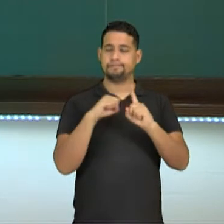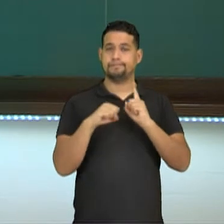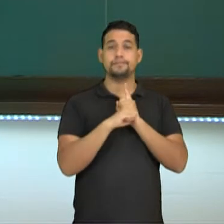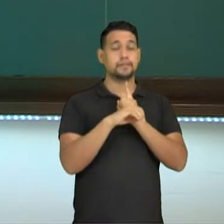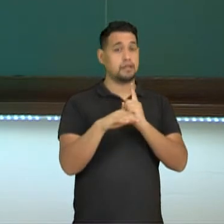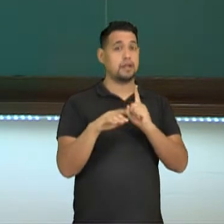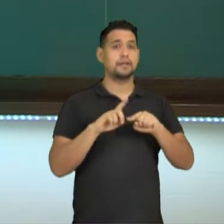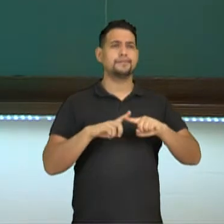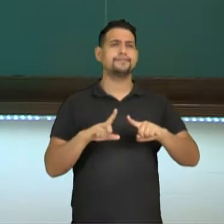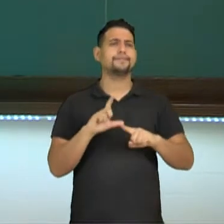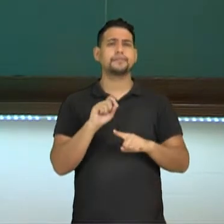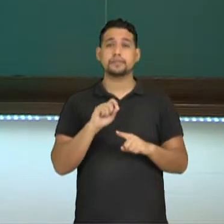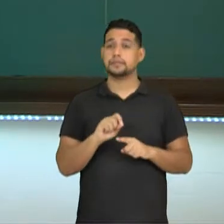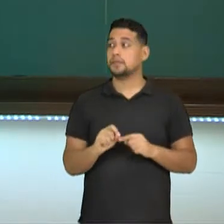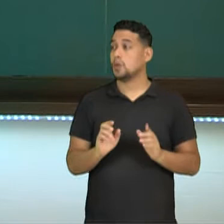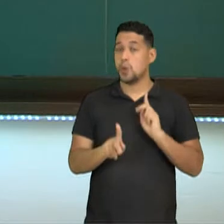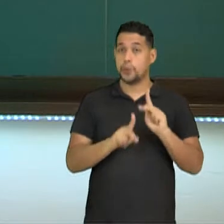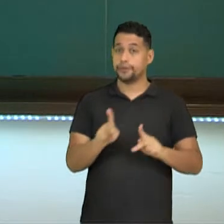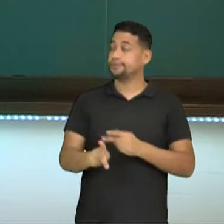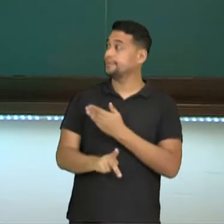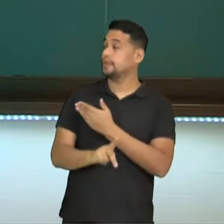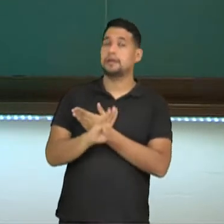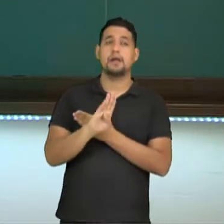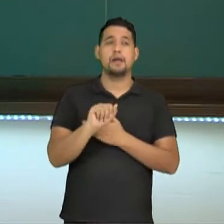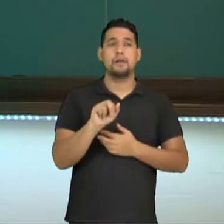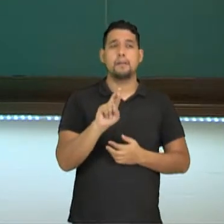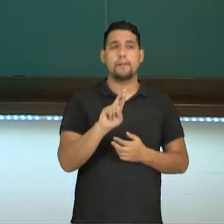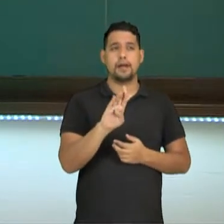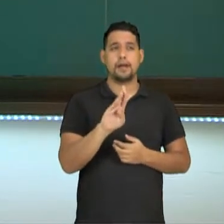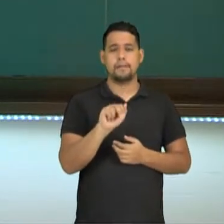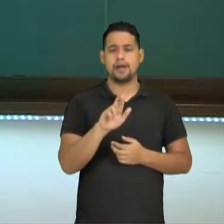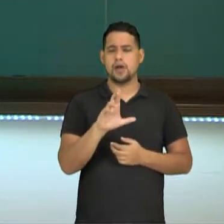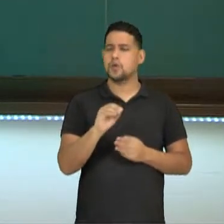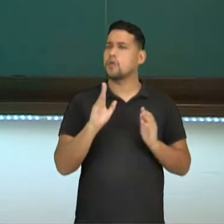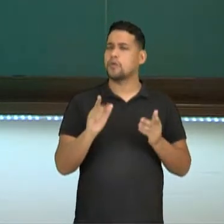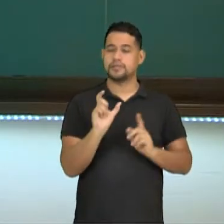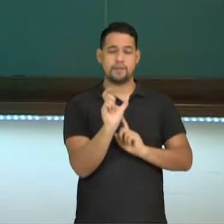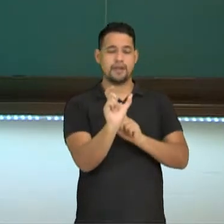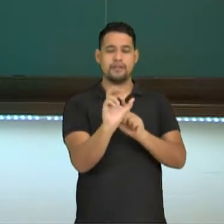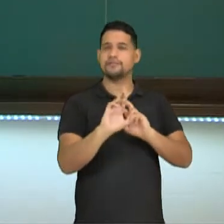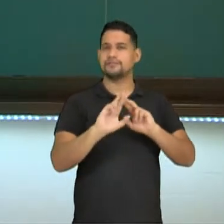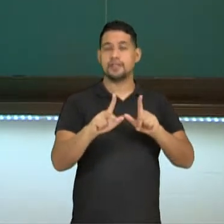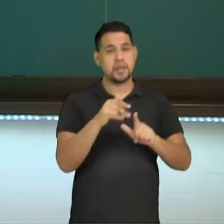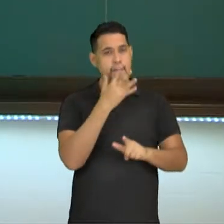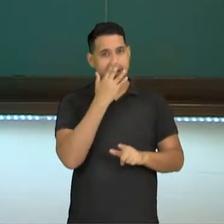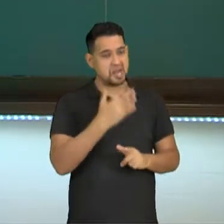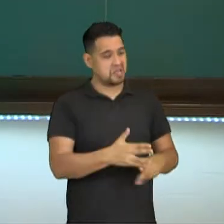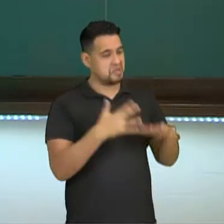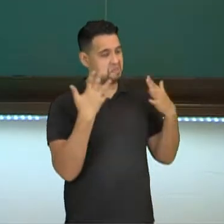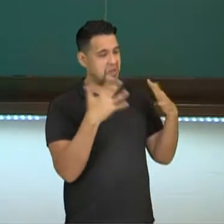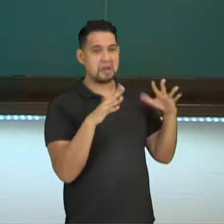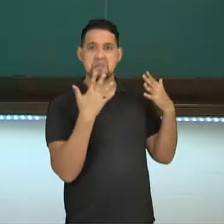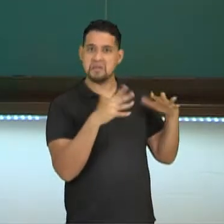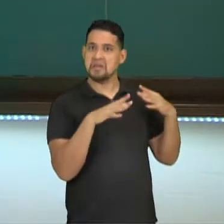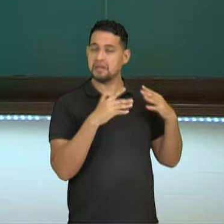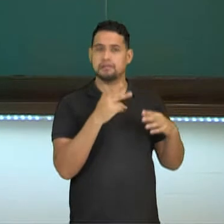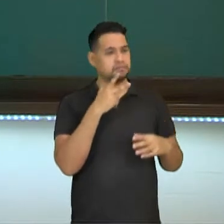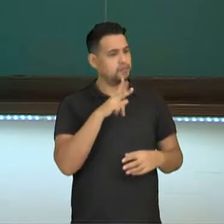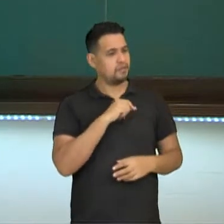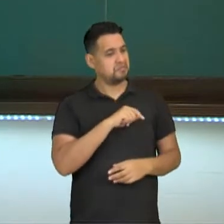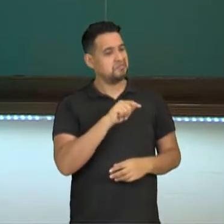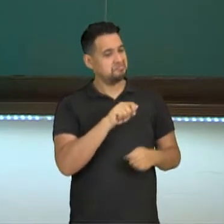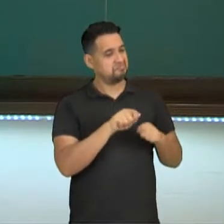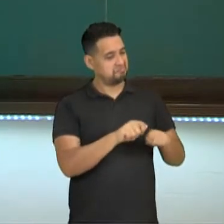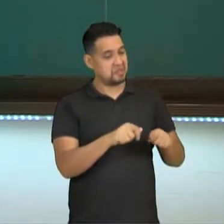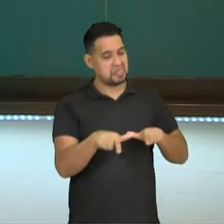medieval. Aqui os bárbaros, né? Hoje o termo bárbaro pode ser entendido como um elogio, né? A sua ação for bárbara,